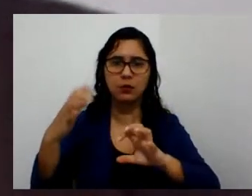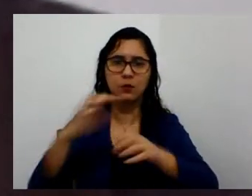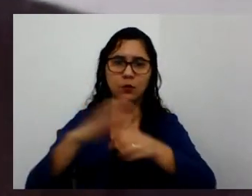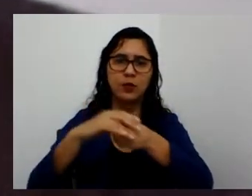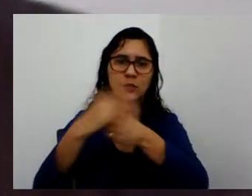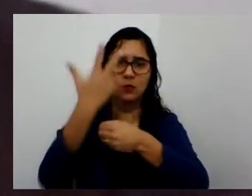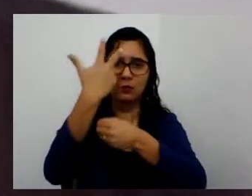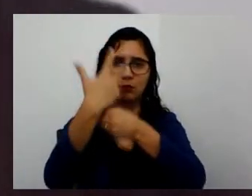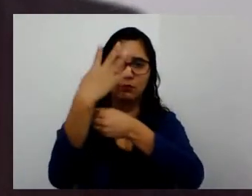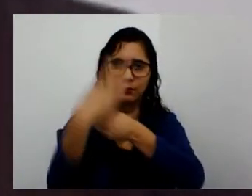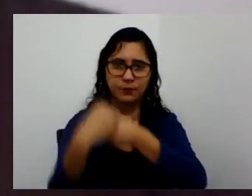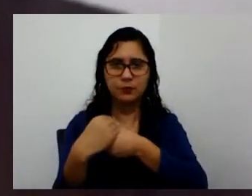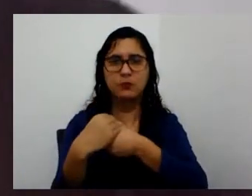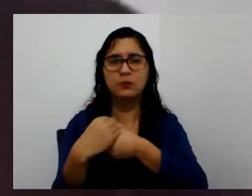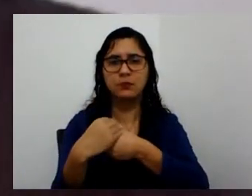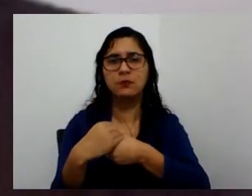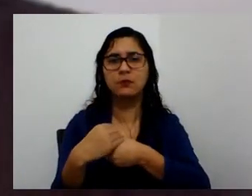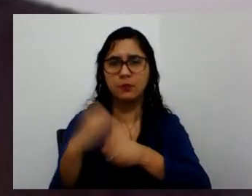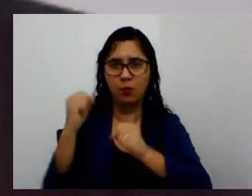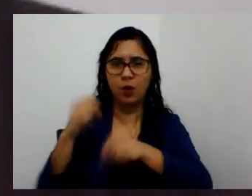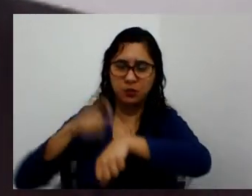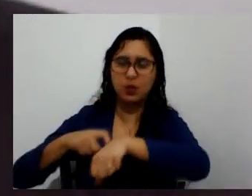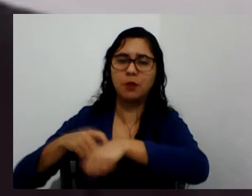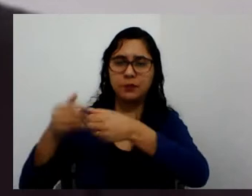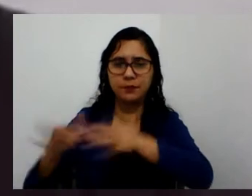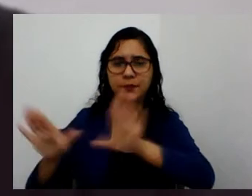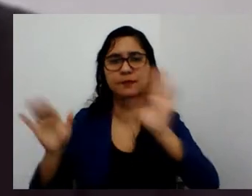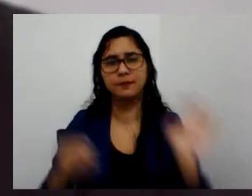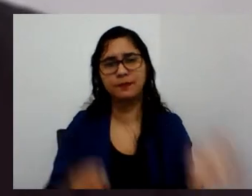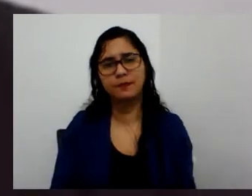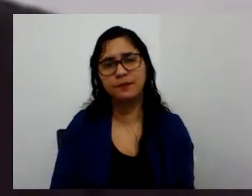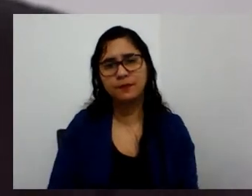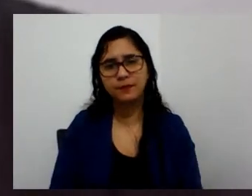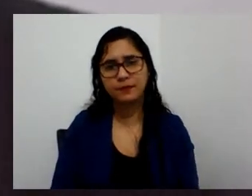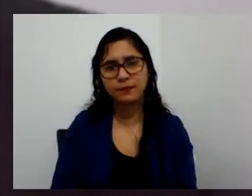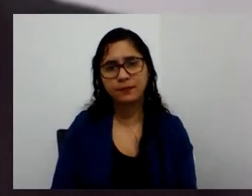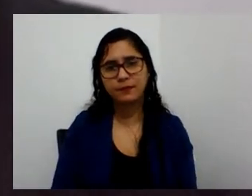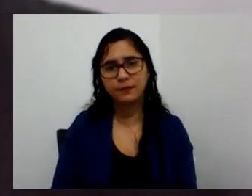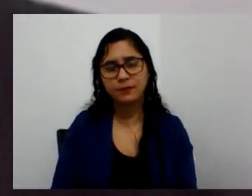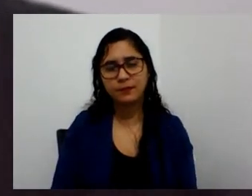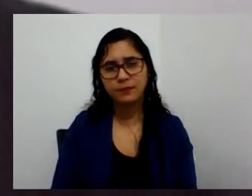Então, pode começar a contar o tempo, José, sem problema. Okay. Então,